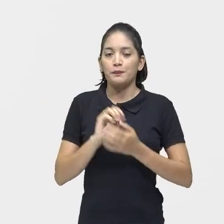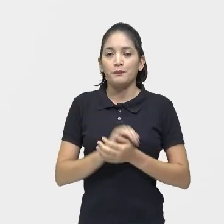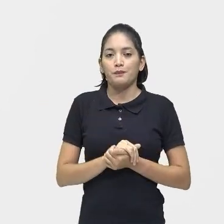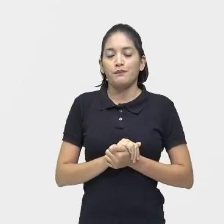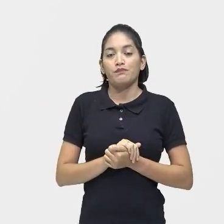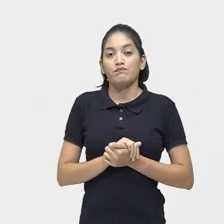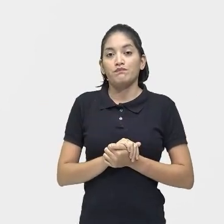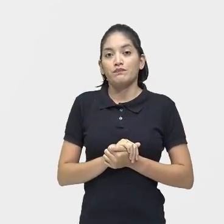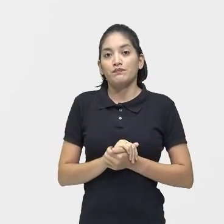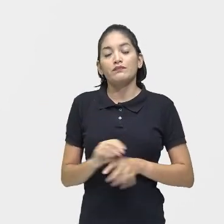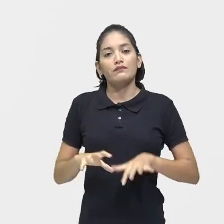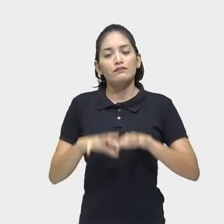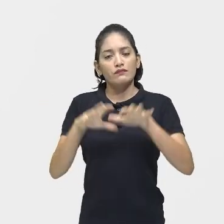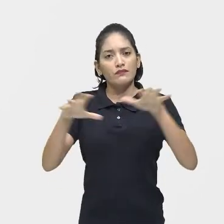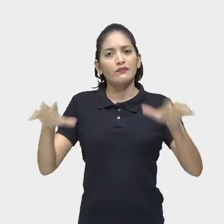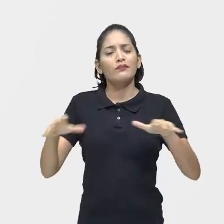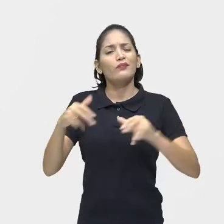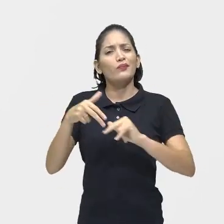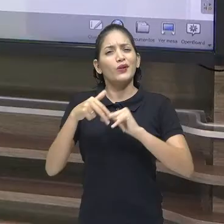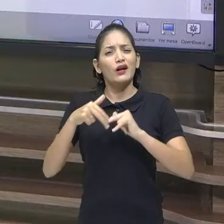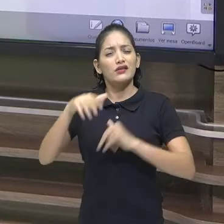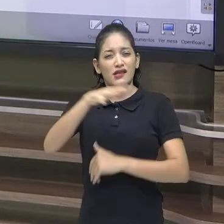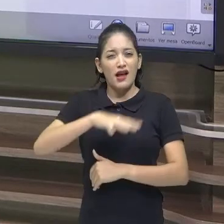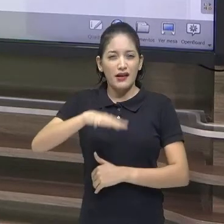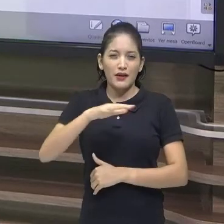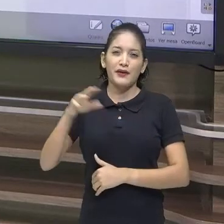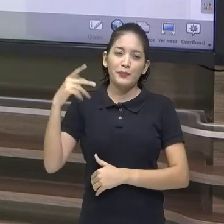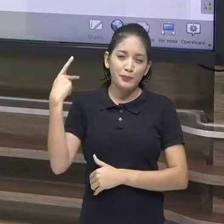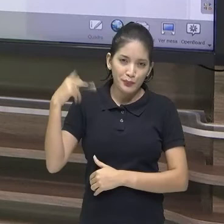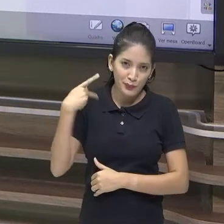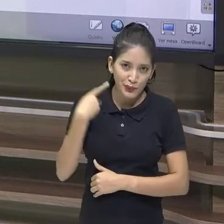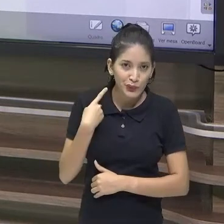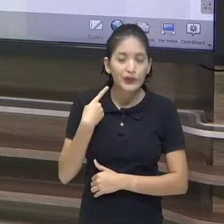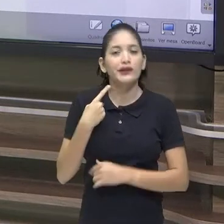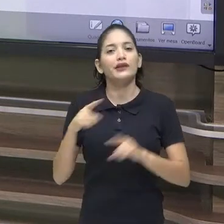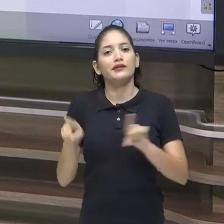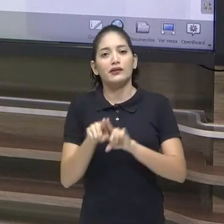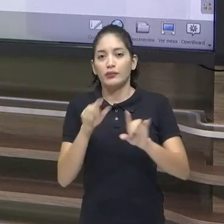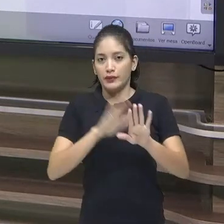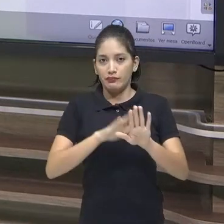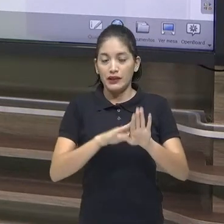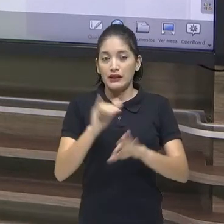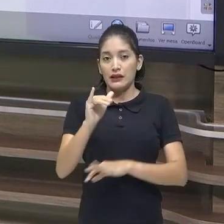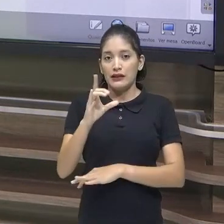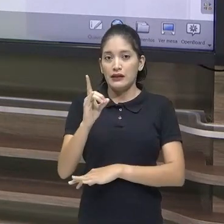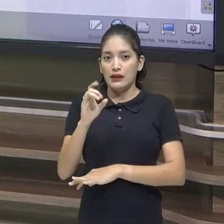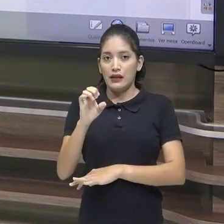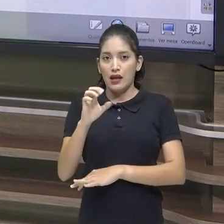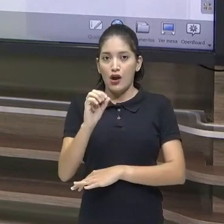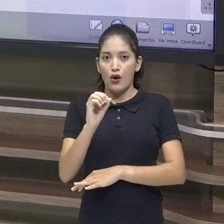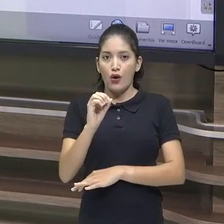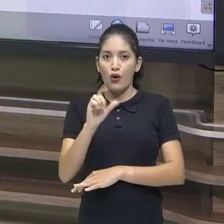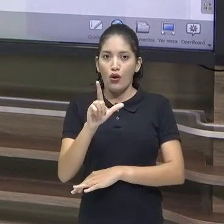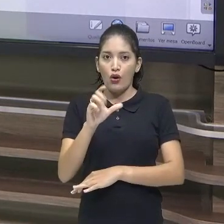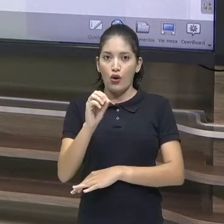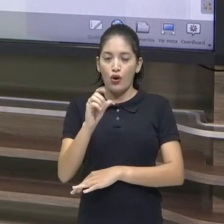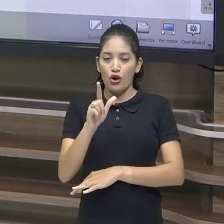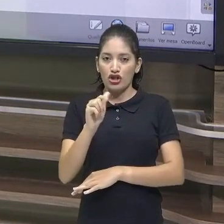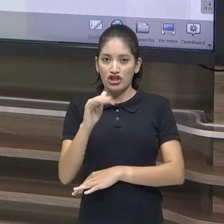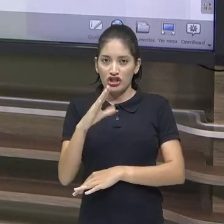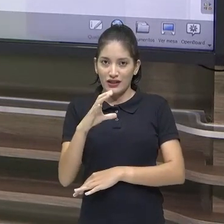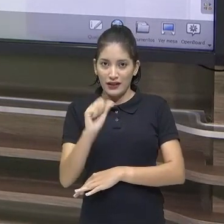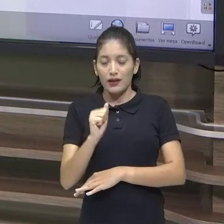essa regionalização mais pela questão política, né, pela questão ideológica. Então, a gente tem essa divisão